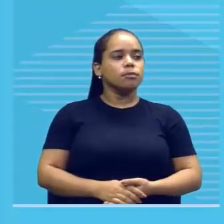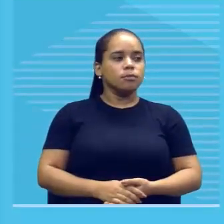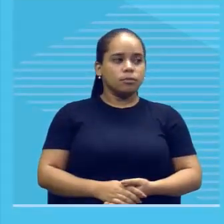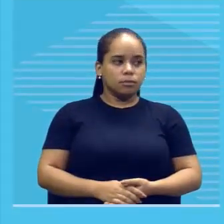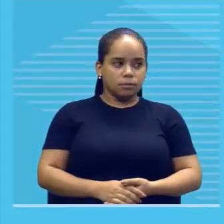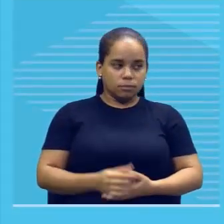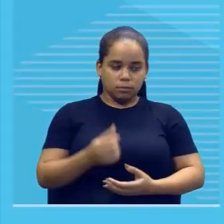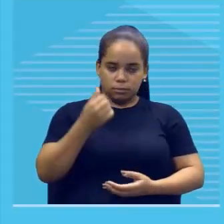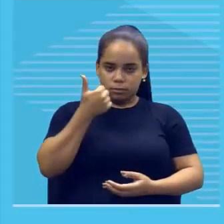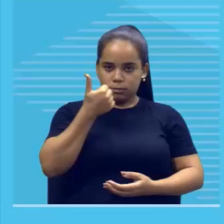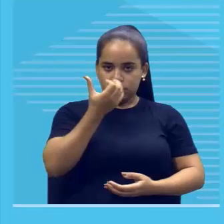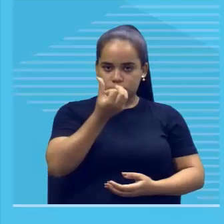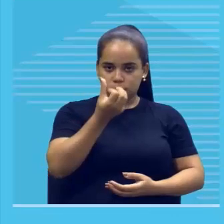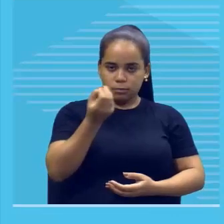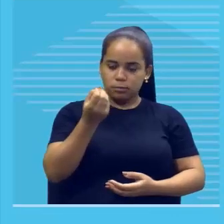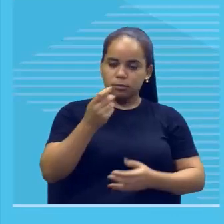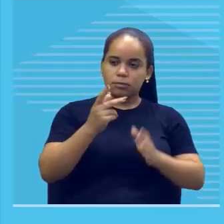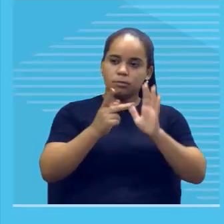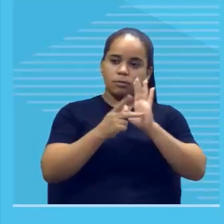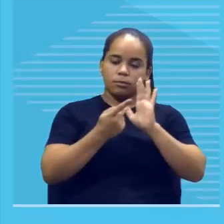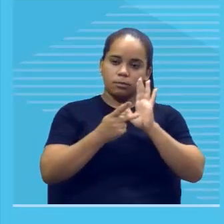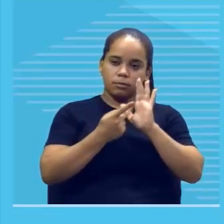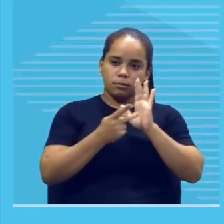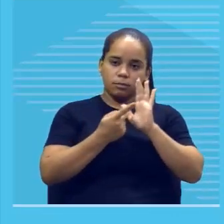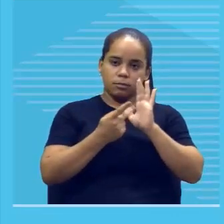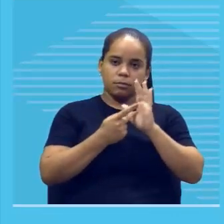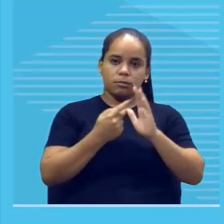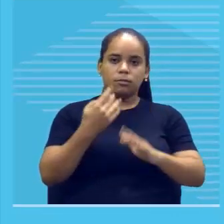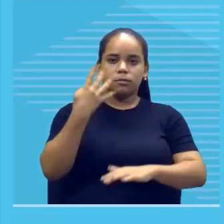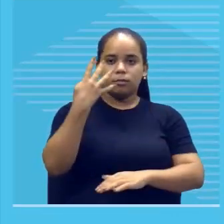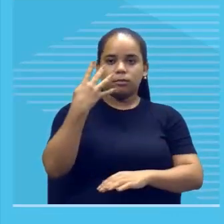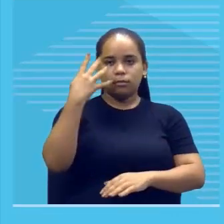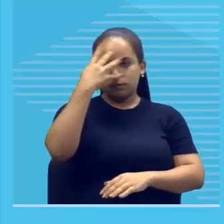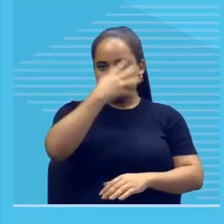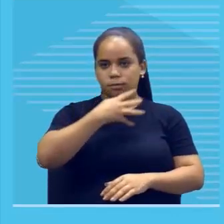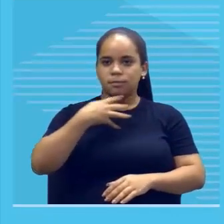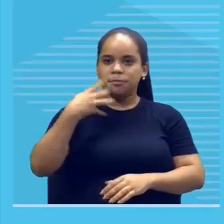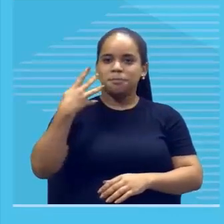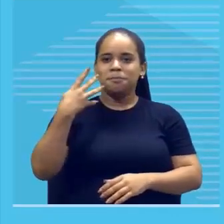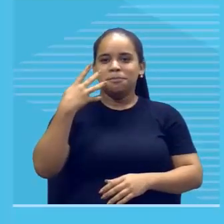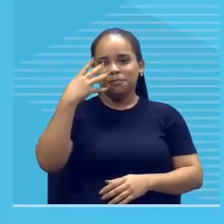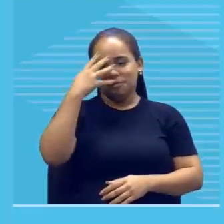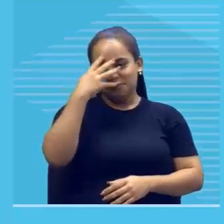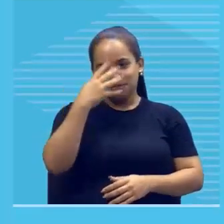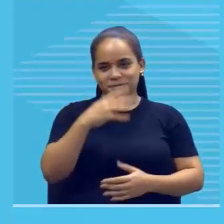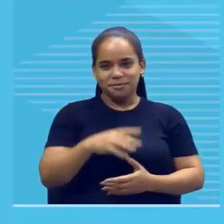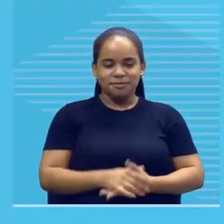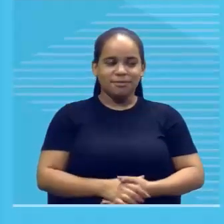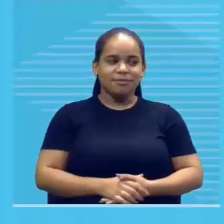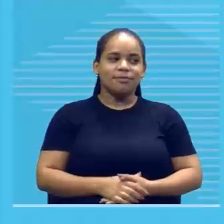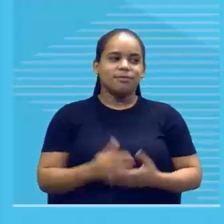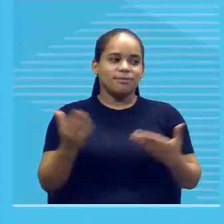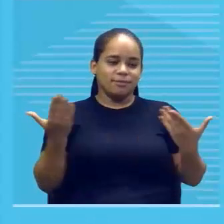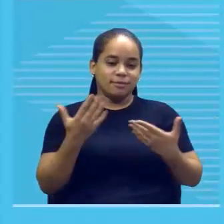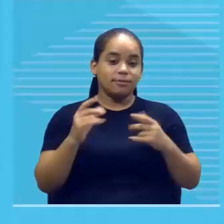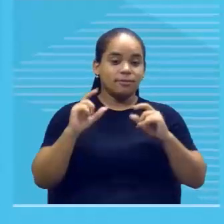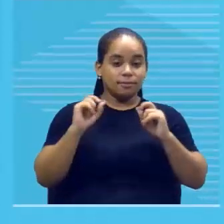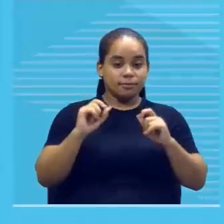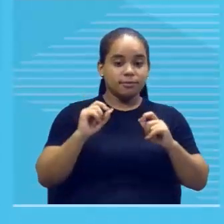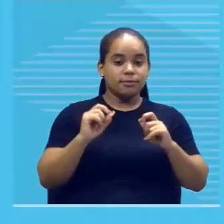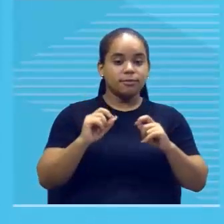com 160 páginas em 4 horas sempre aí vamos lá